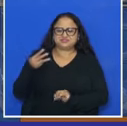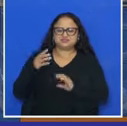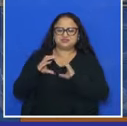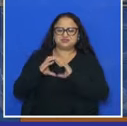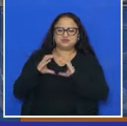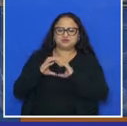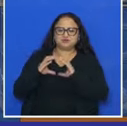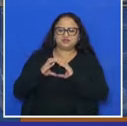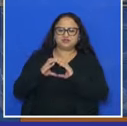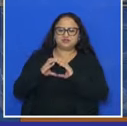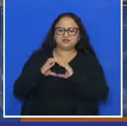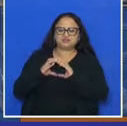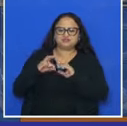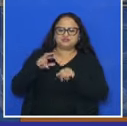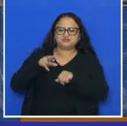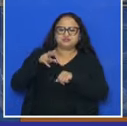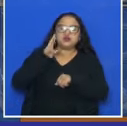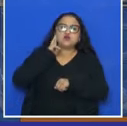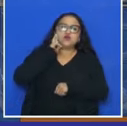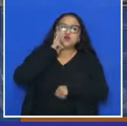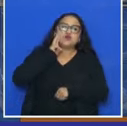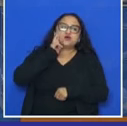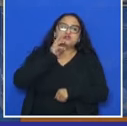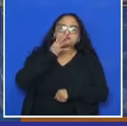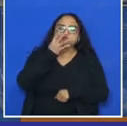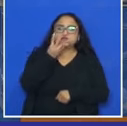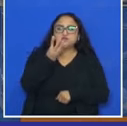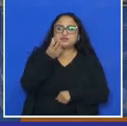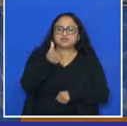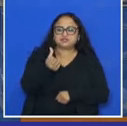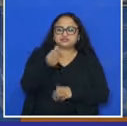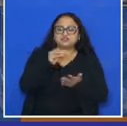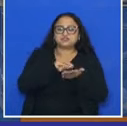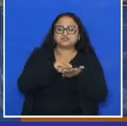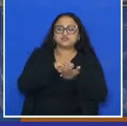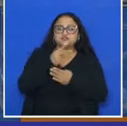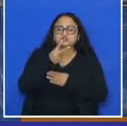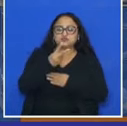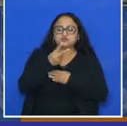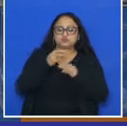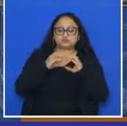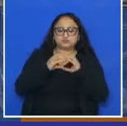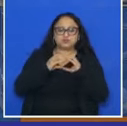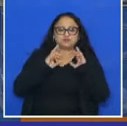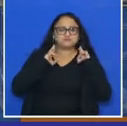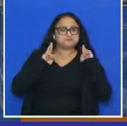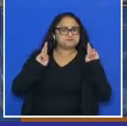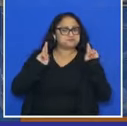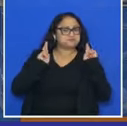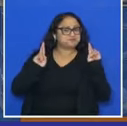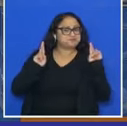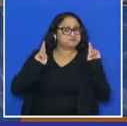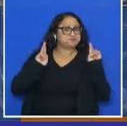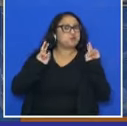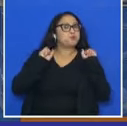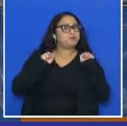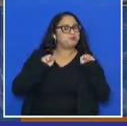Terceira bola rosa, número 46. Faltando duas bolas, cruze os dedos, pode ser